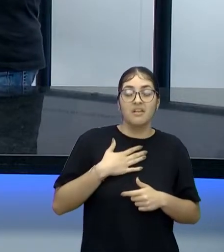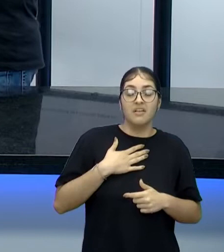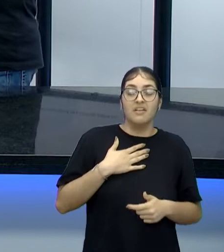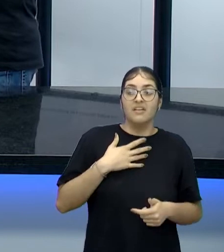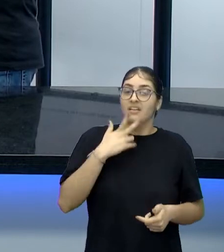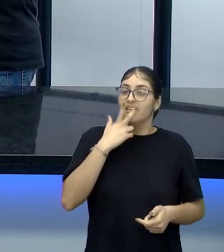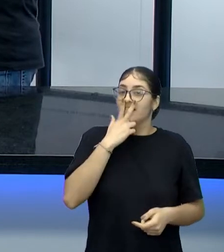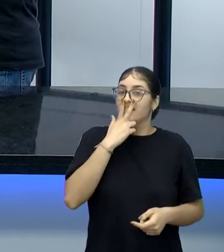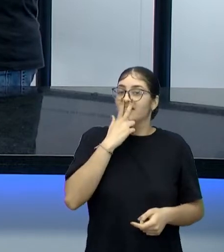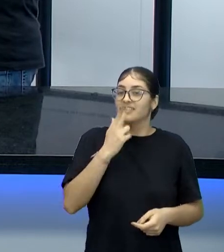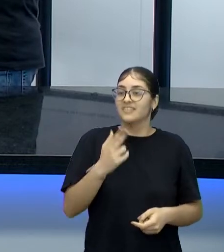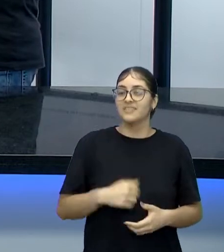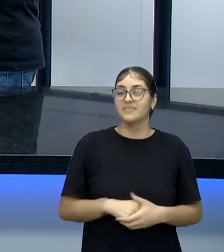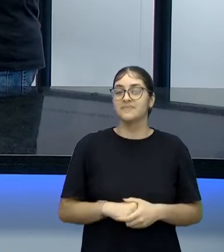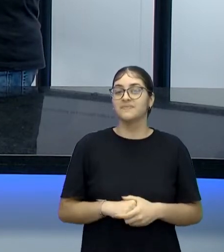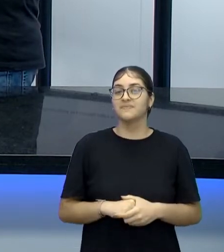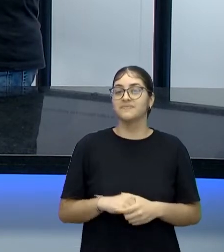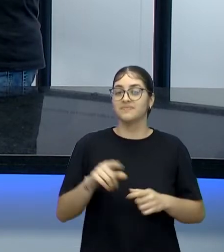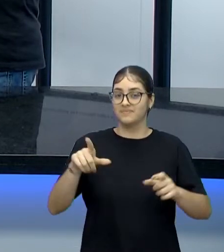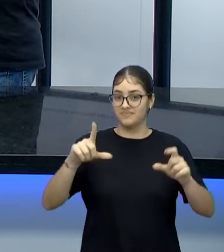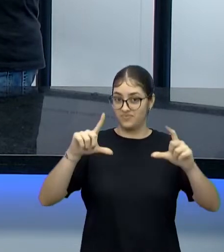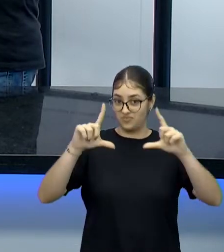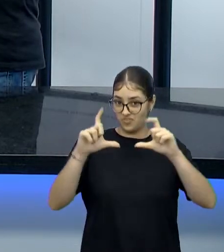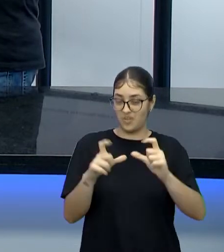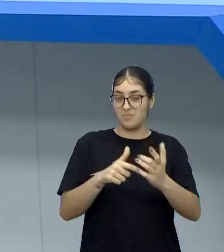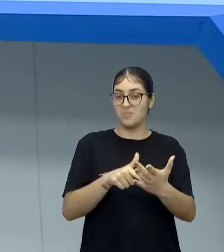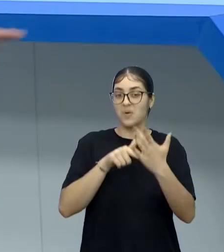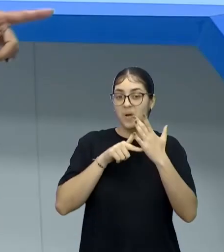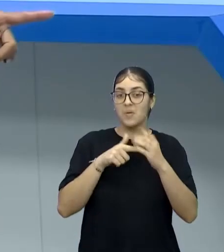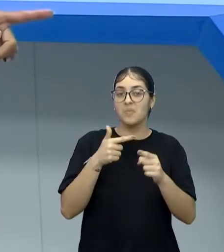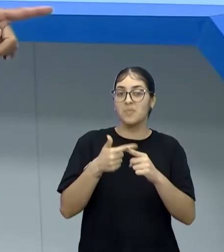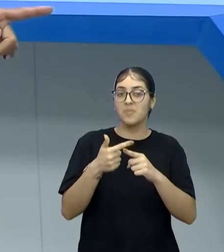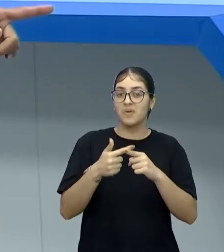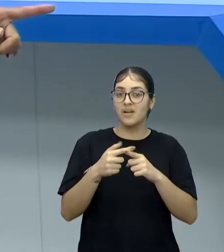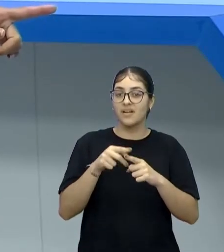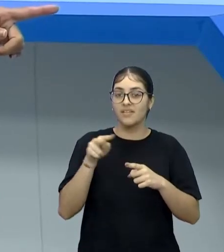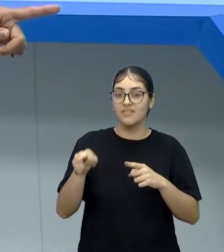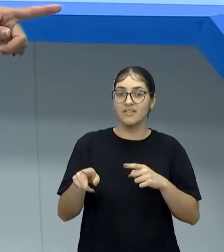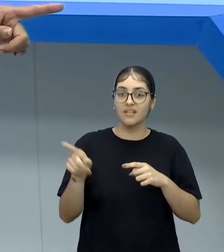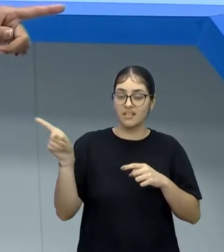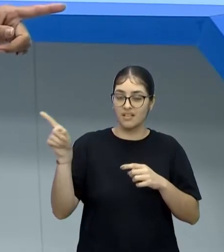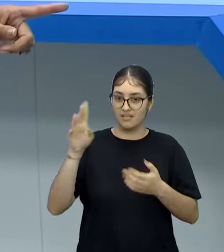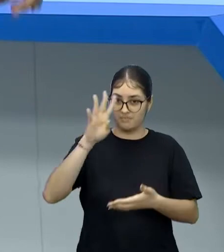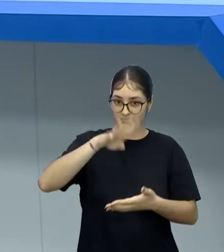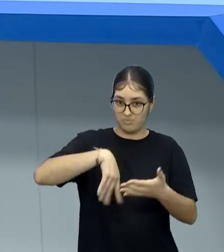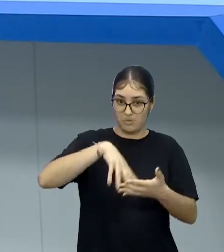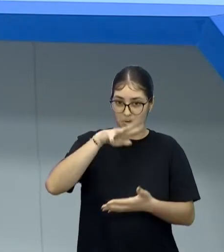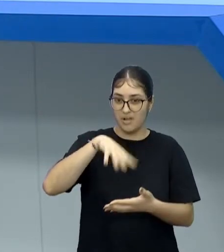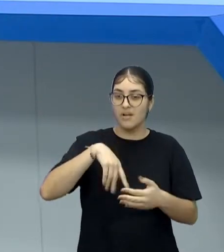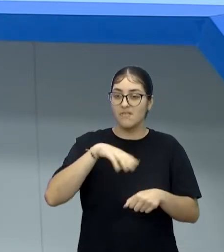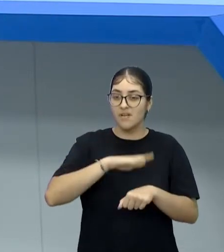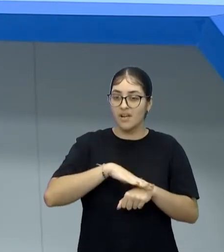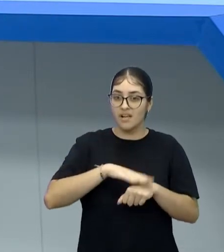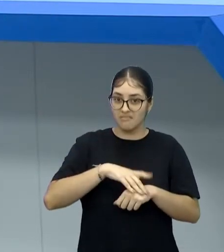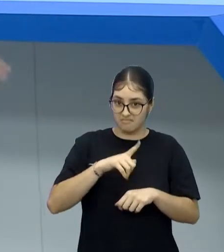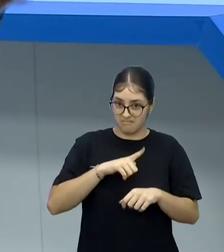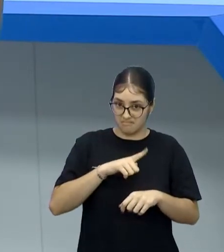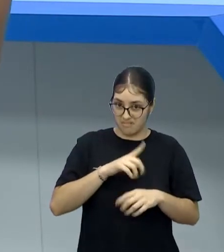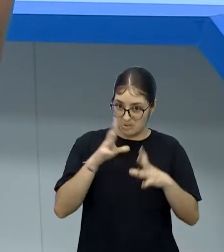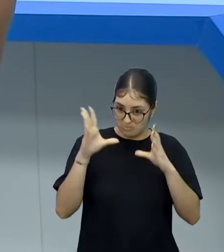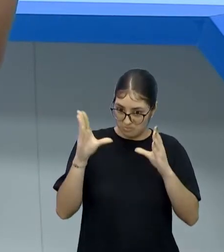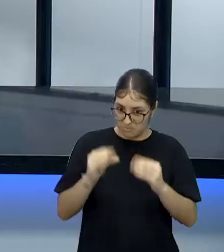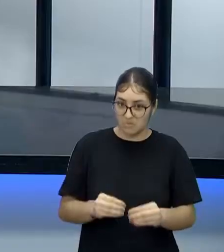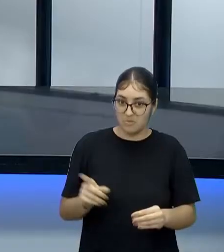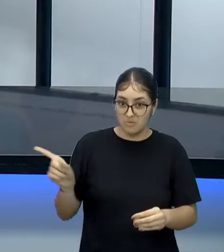eu apontar. Depois você tira uma foto e vai me mostrando isso pra gente ver lá naquela programação que a gente fez, sim, se tem essas coisas que você colocou